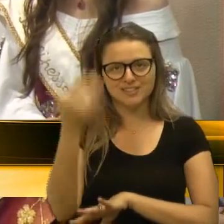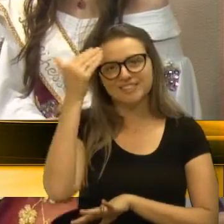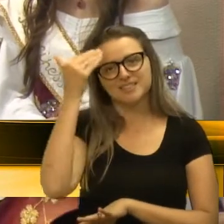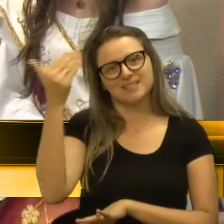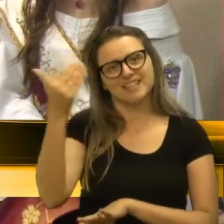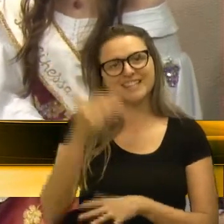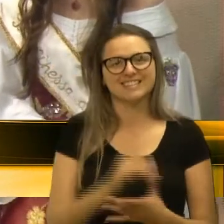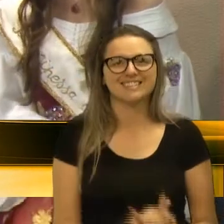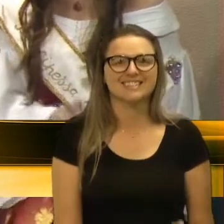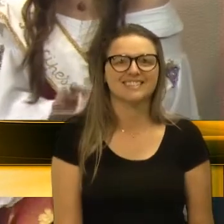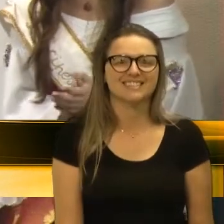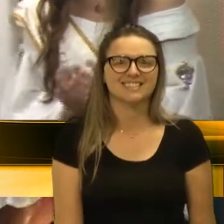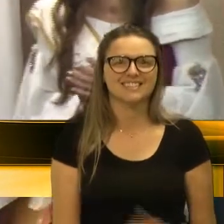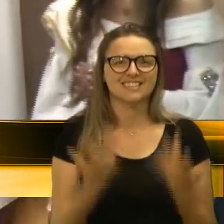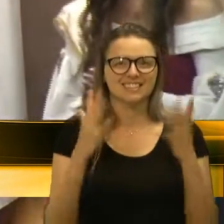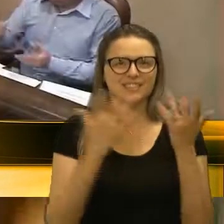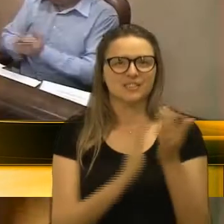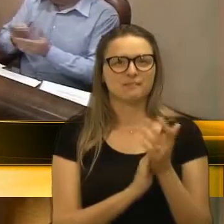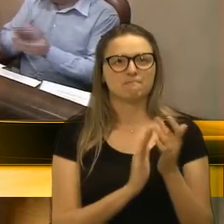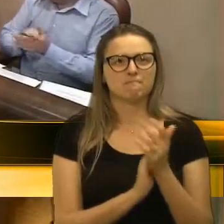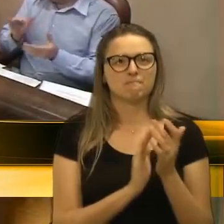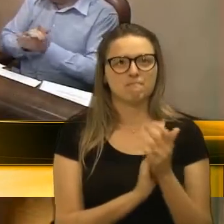obrigada.